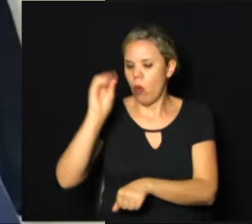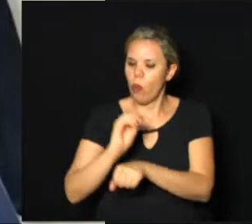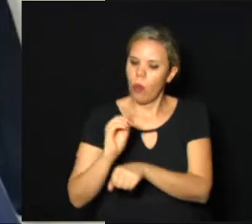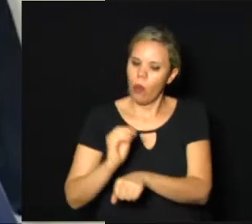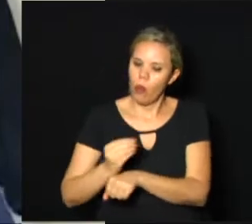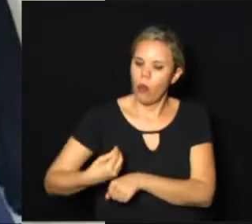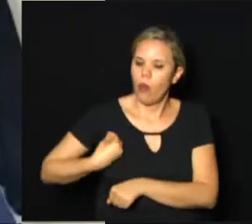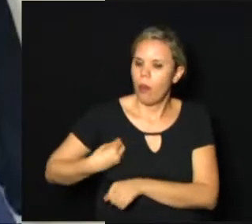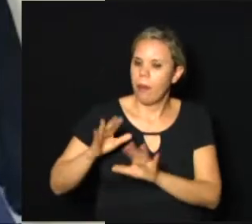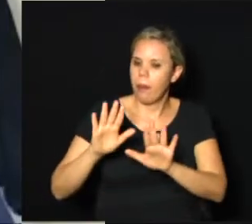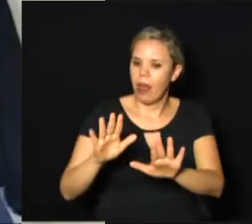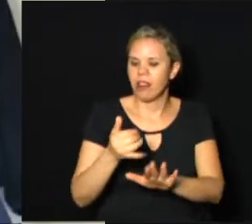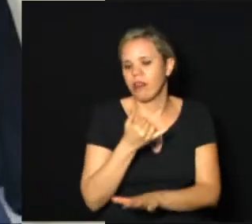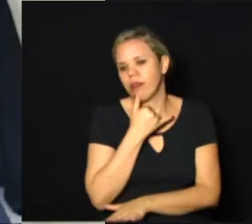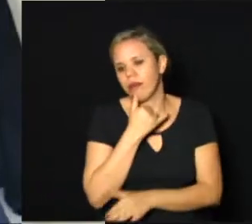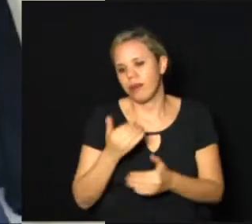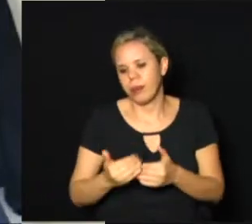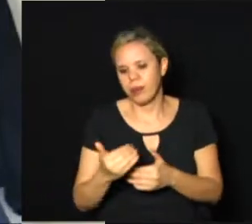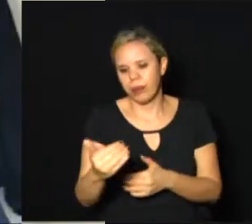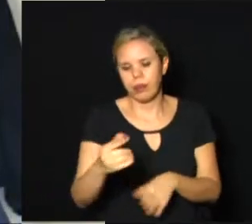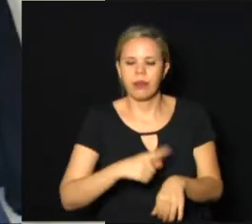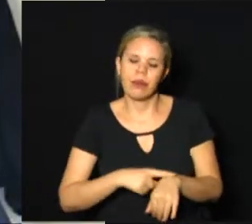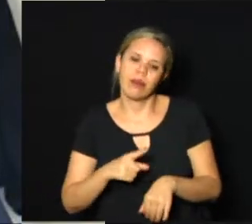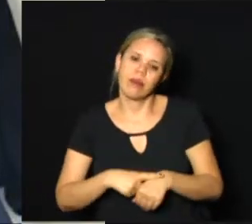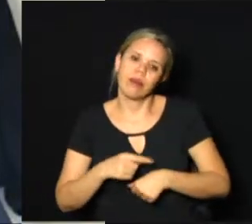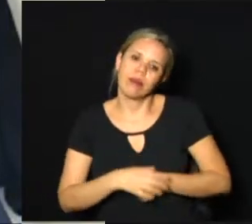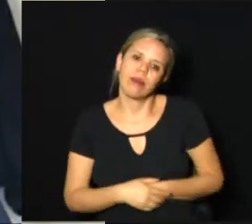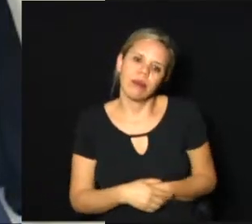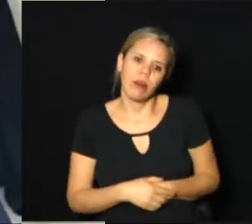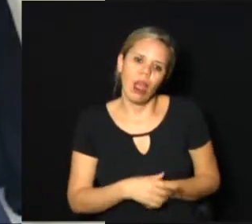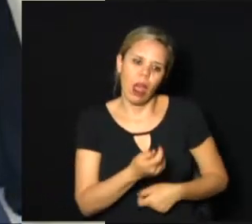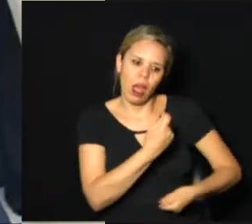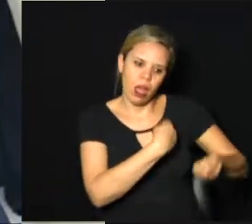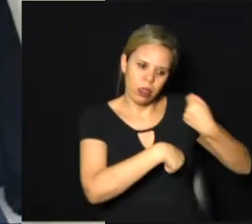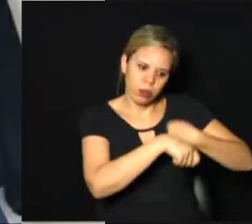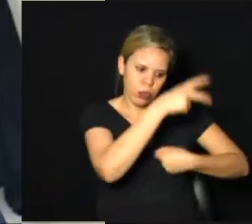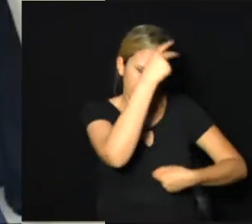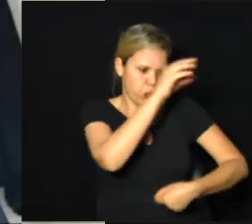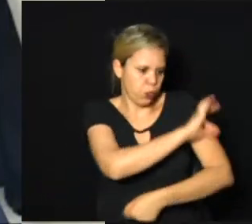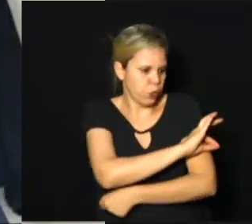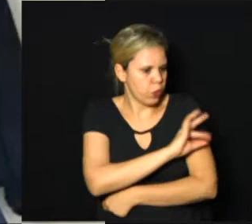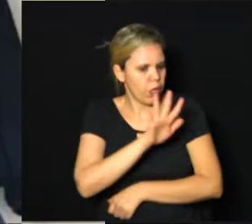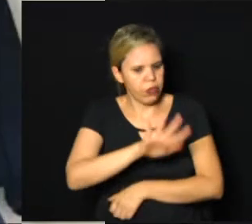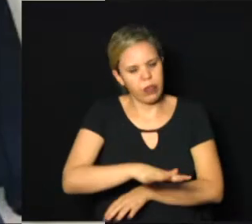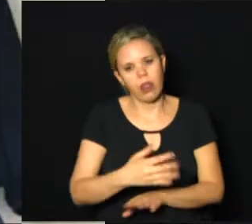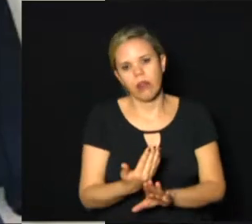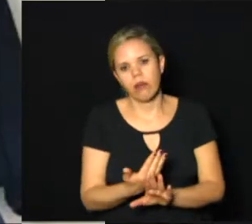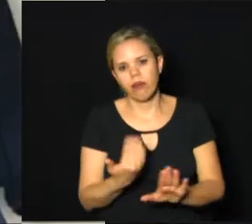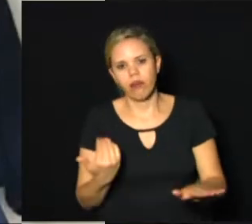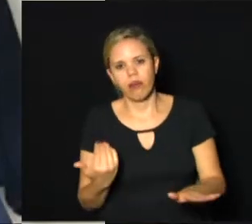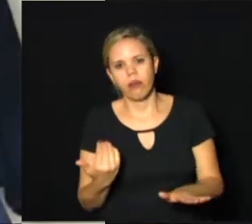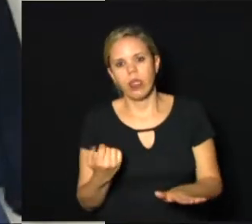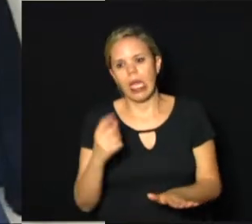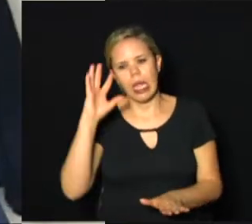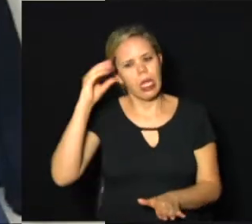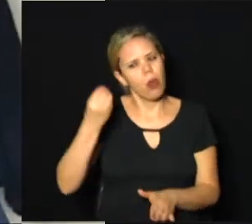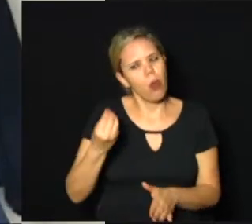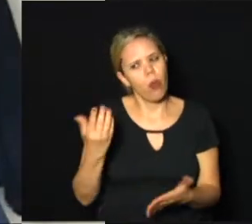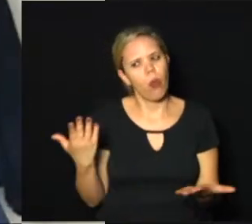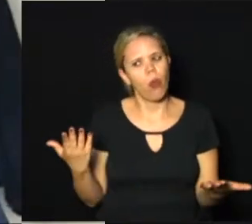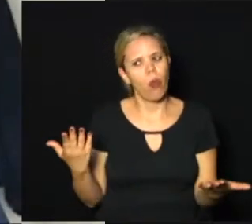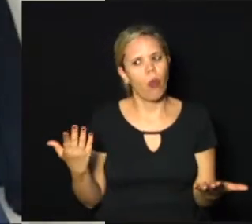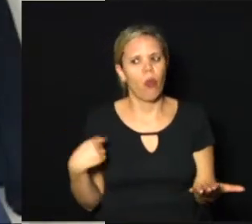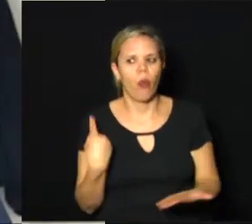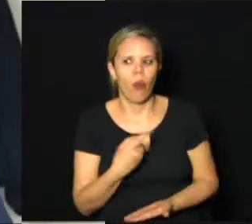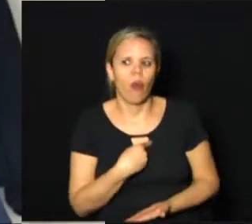né? Infelizmente, a partir de um certo momento, a administração pública ela acabou se descolando um pouco do entendimento que